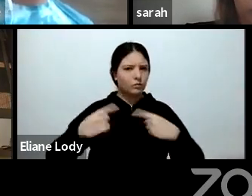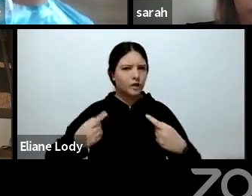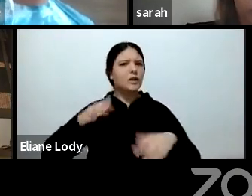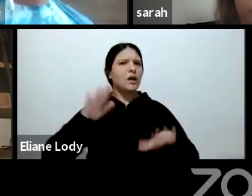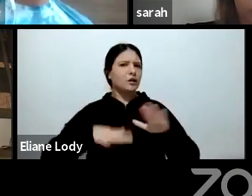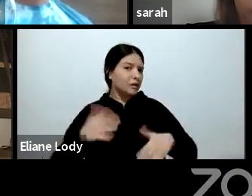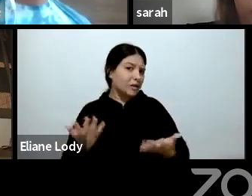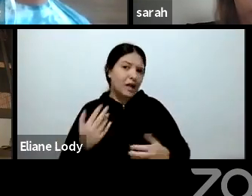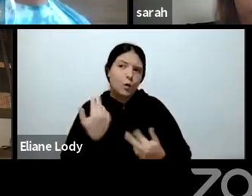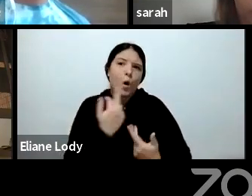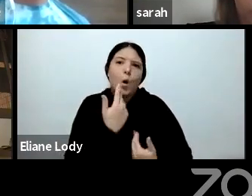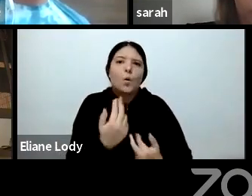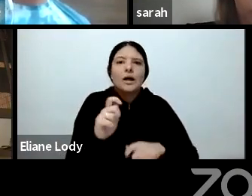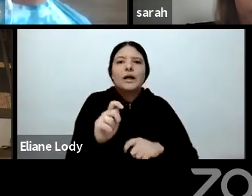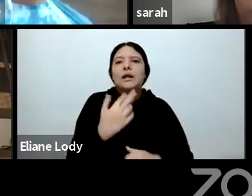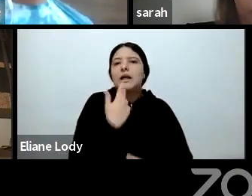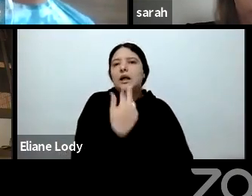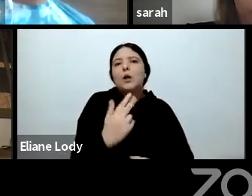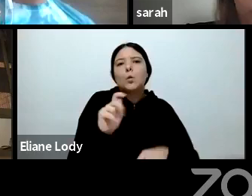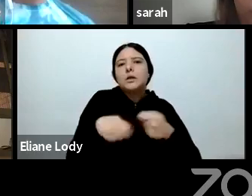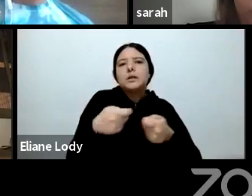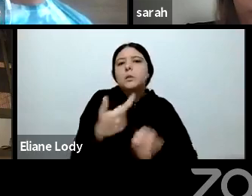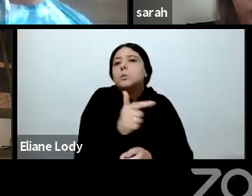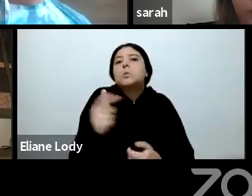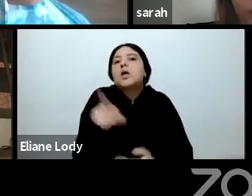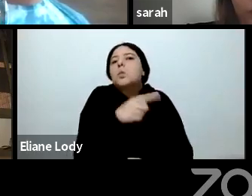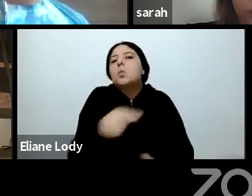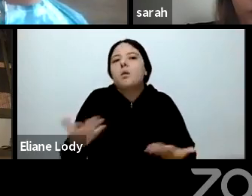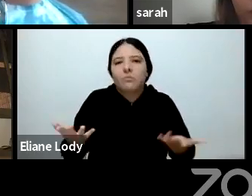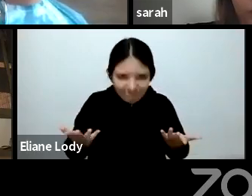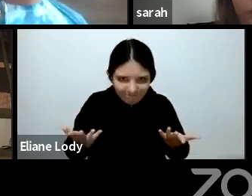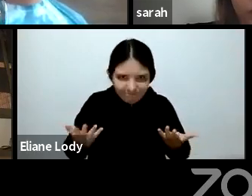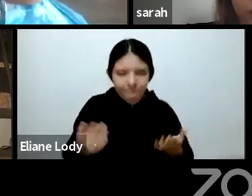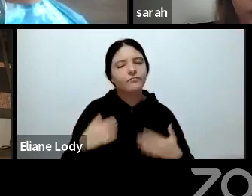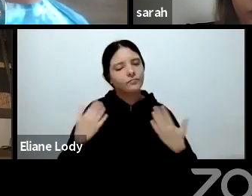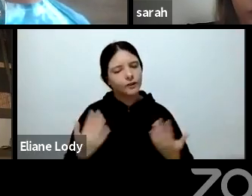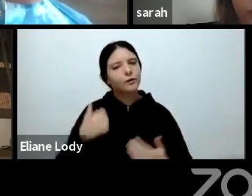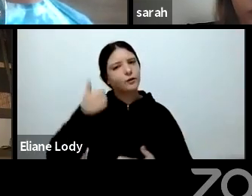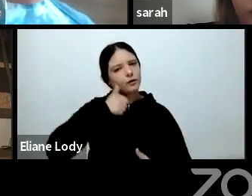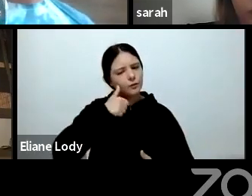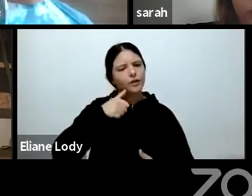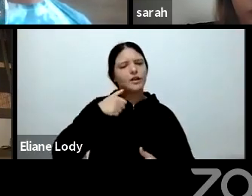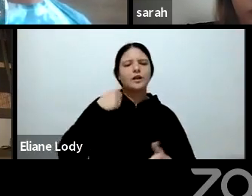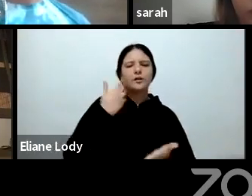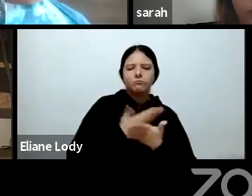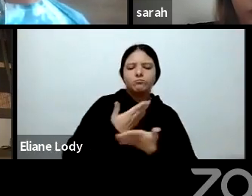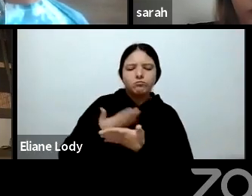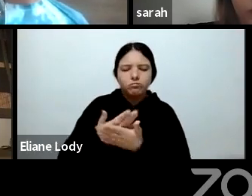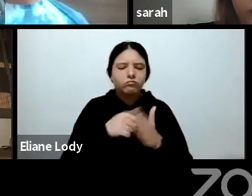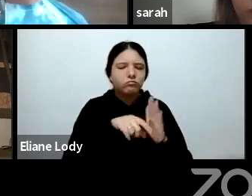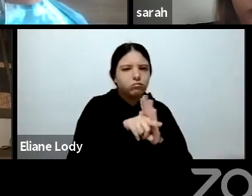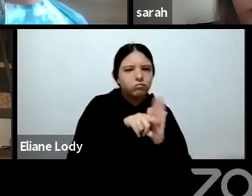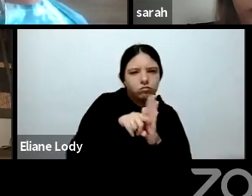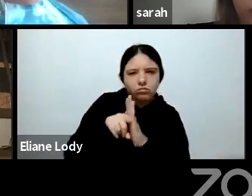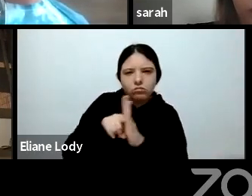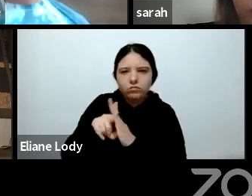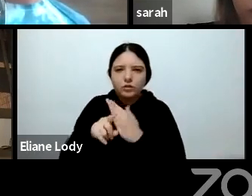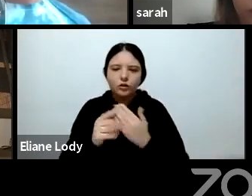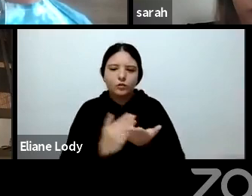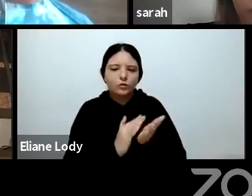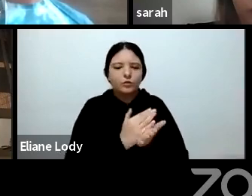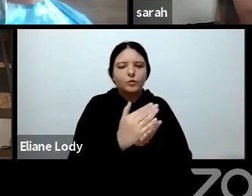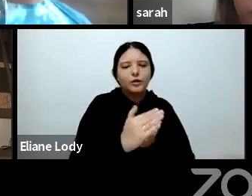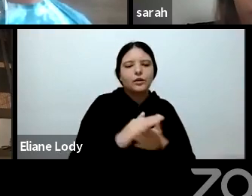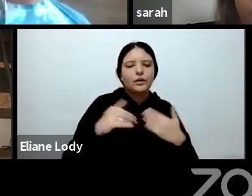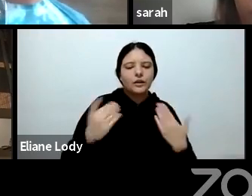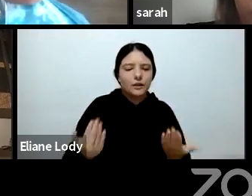não fizesse parte, né. Então, ela começou a fazer essas aproximações e aí,